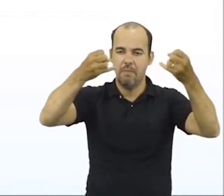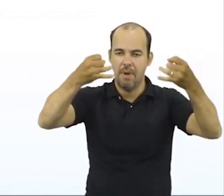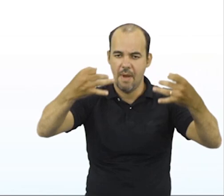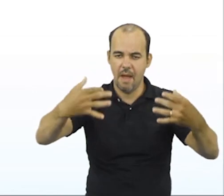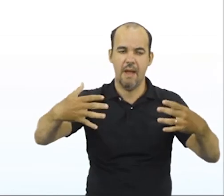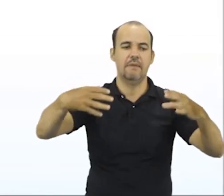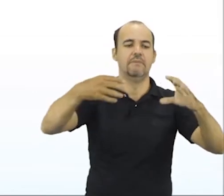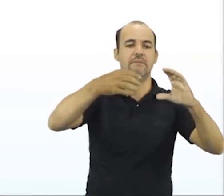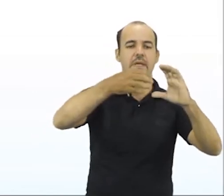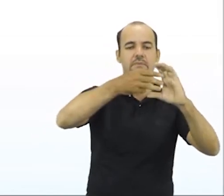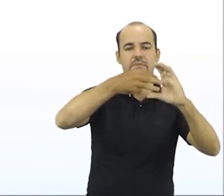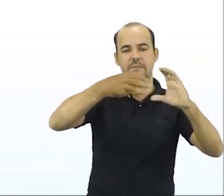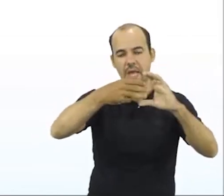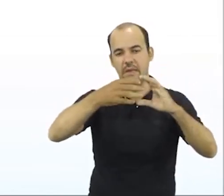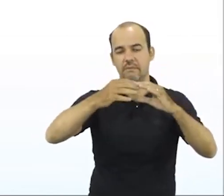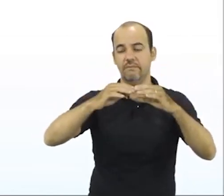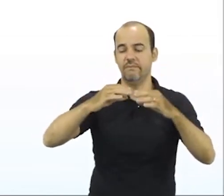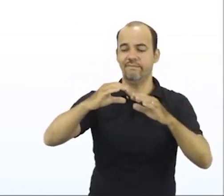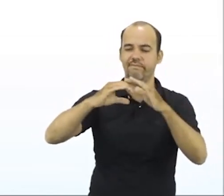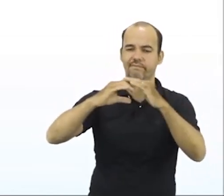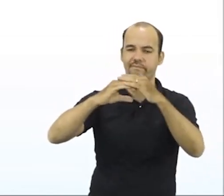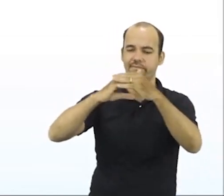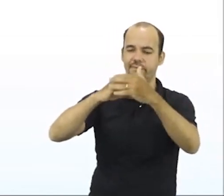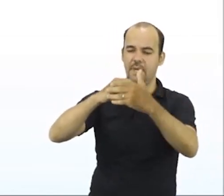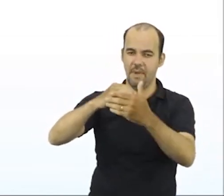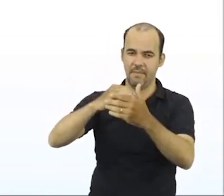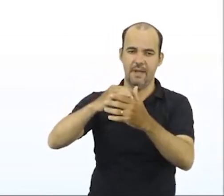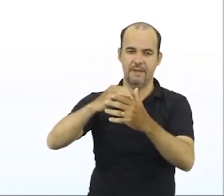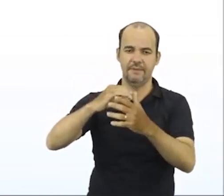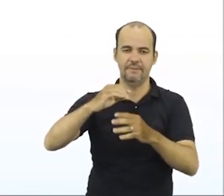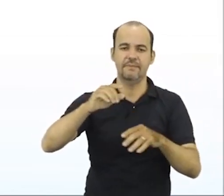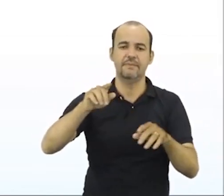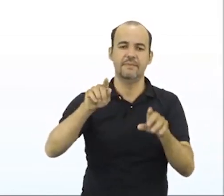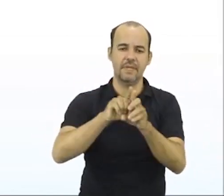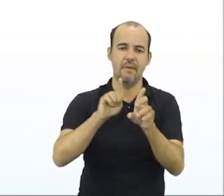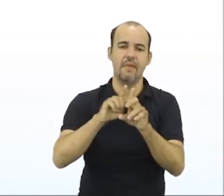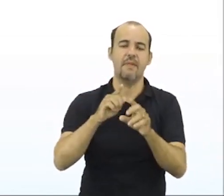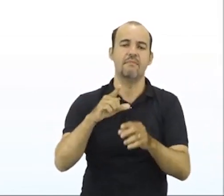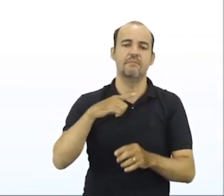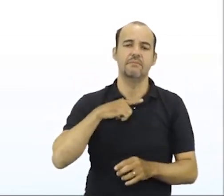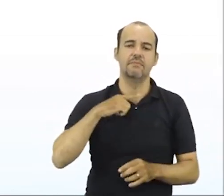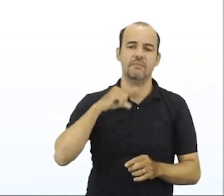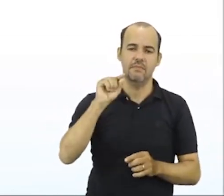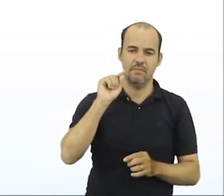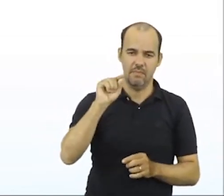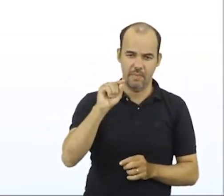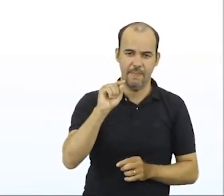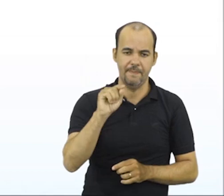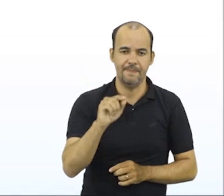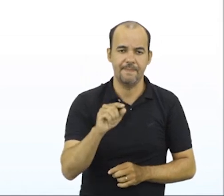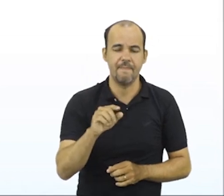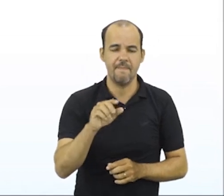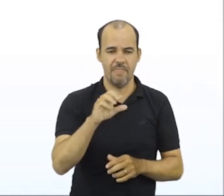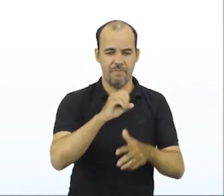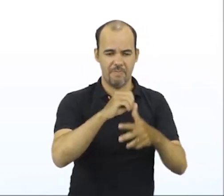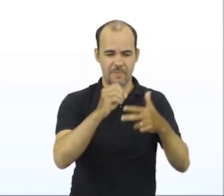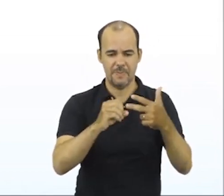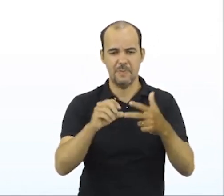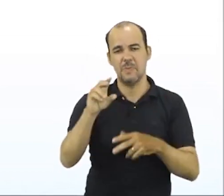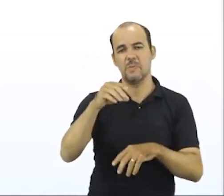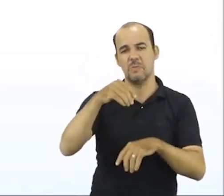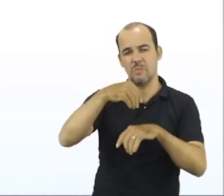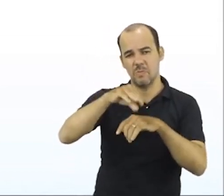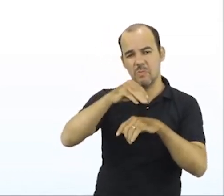membrana, eu vou ter uma coisa que o Enem usa muito, tá? Eu preciso que vocês saibam de uma coisa que a gente vai trabalhar